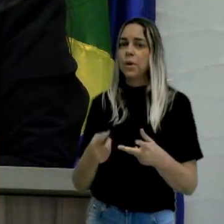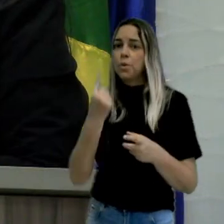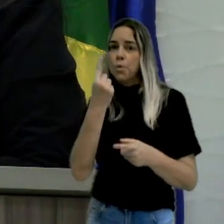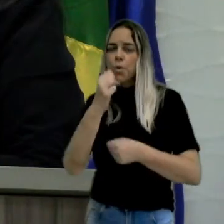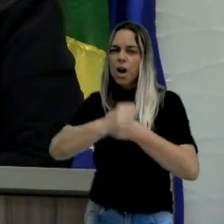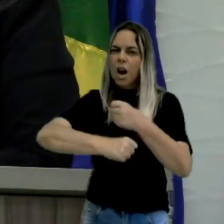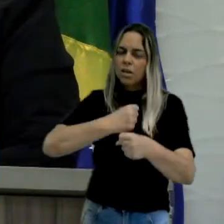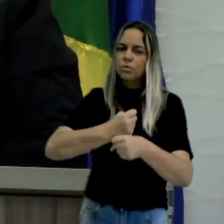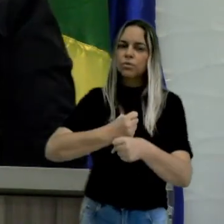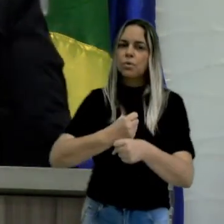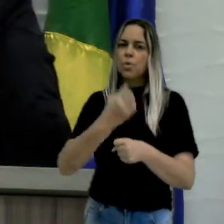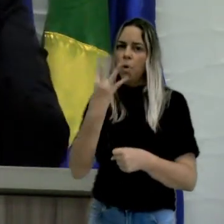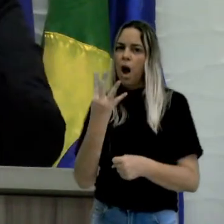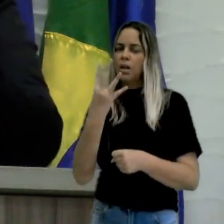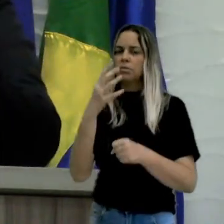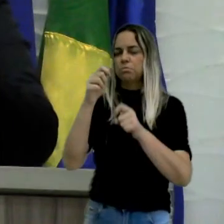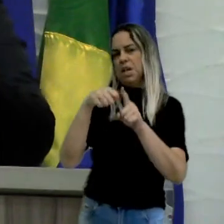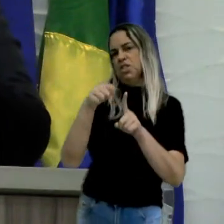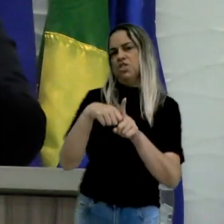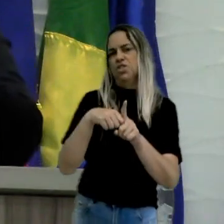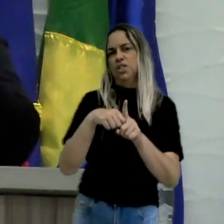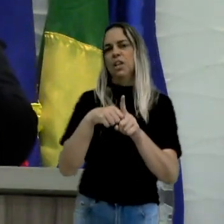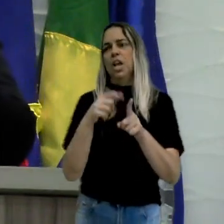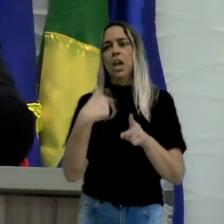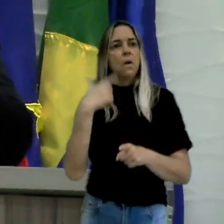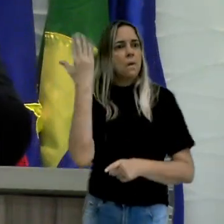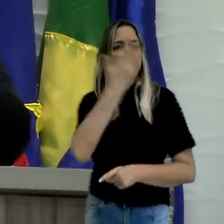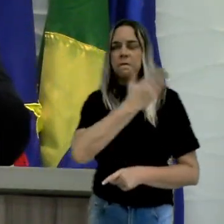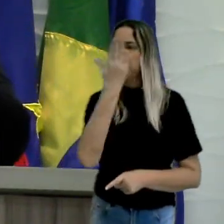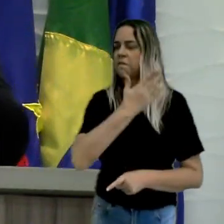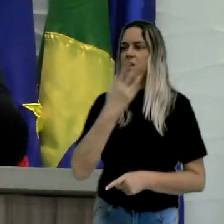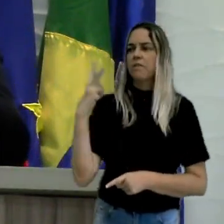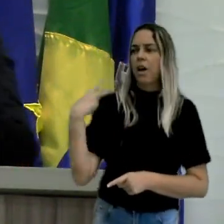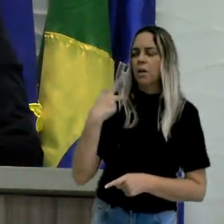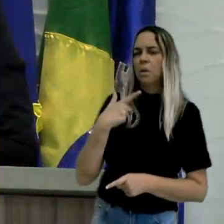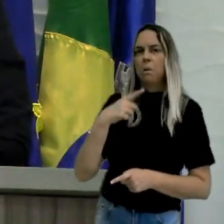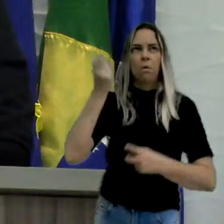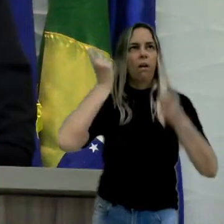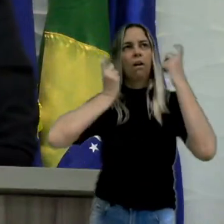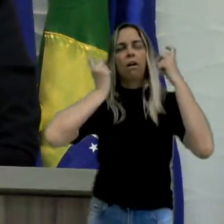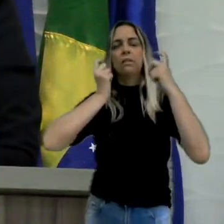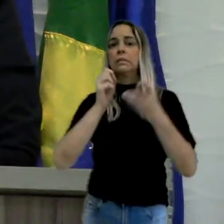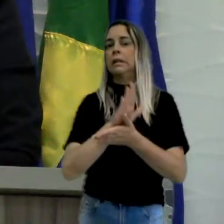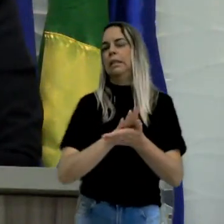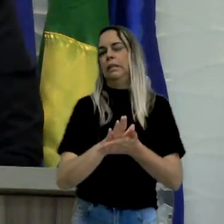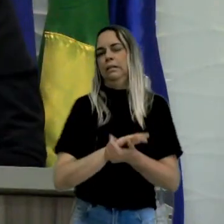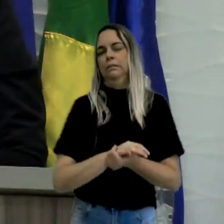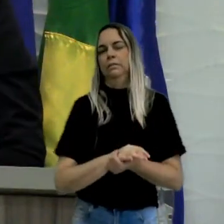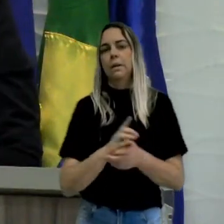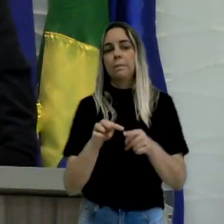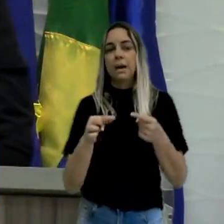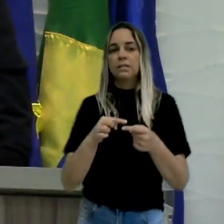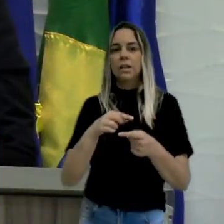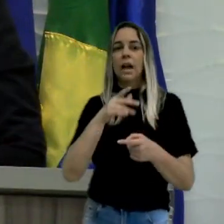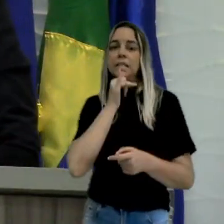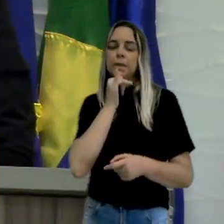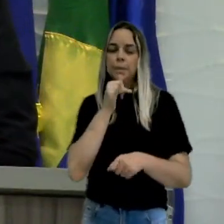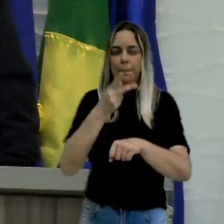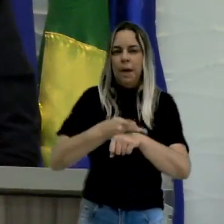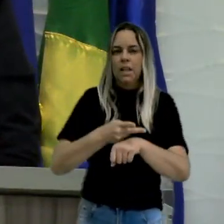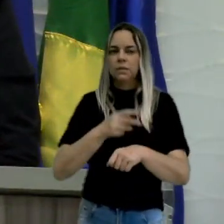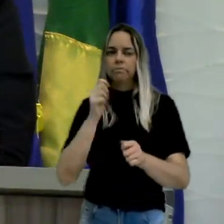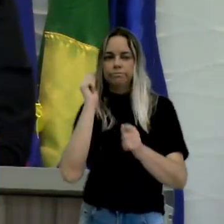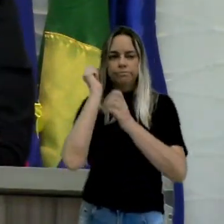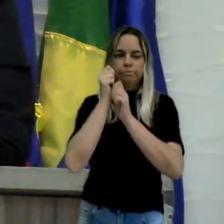1 ano e 4 meses. Não vi nenhum vereador preocupado. Agora, jogar a pedra aqui, as pessoas sabem jogar, viu? Botar a